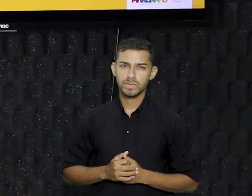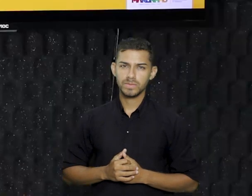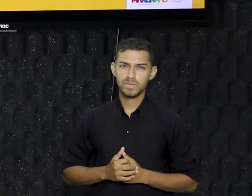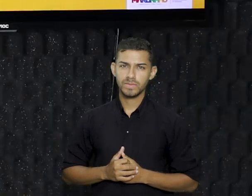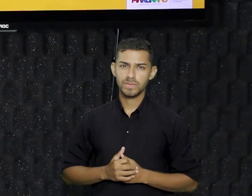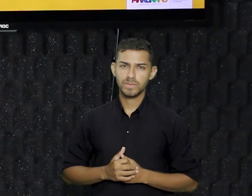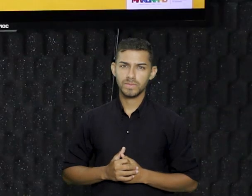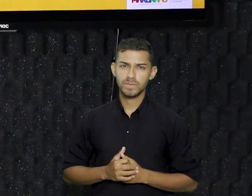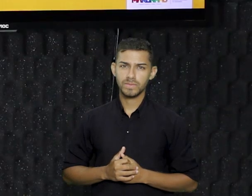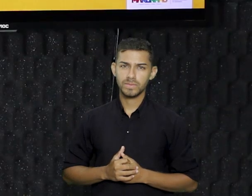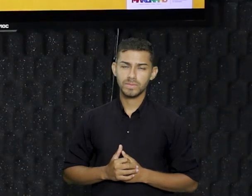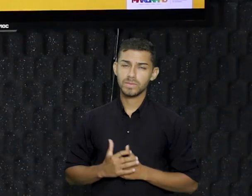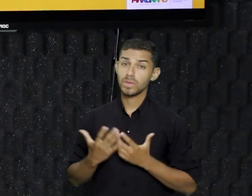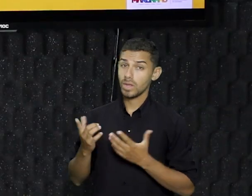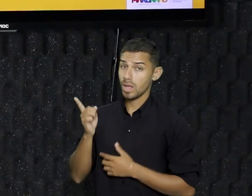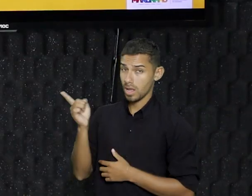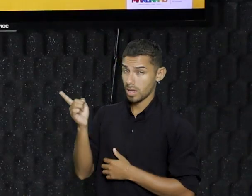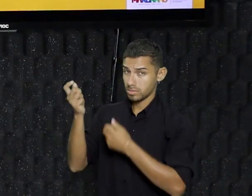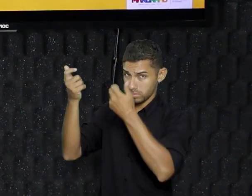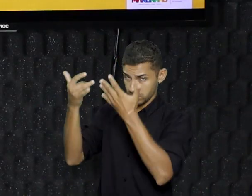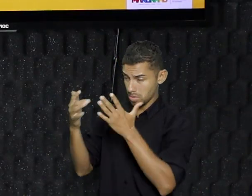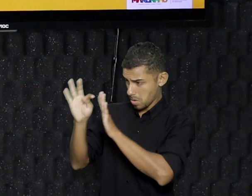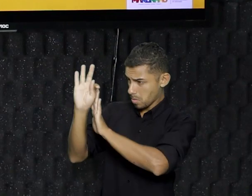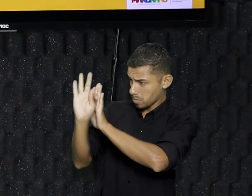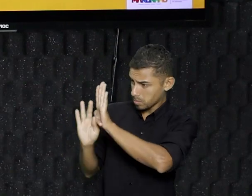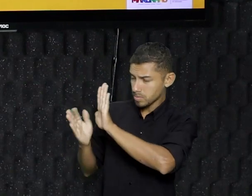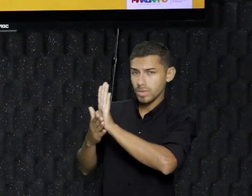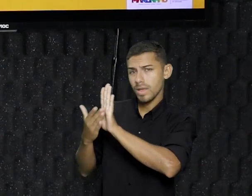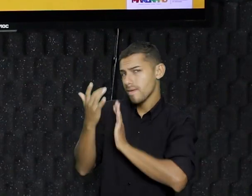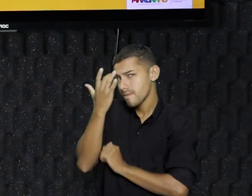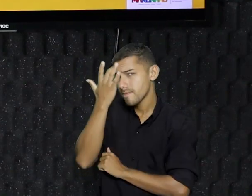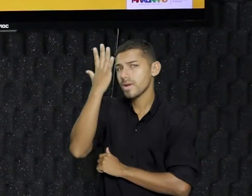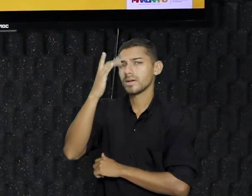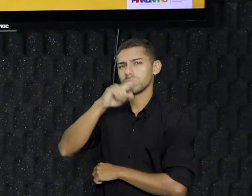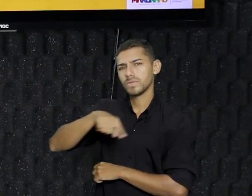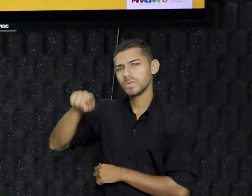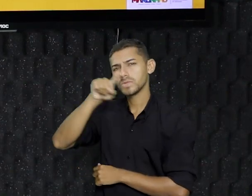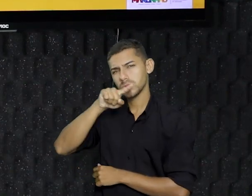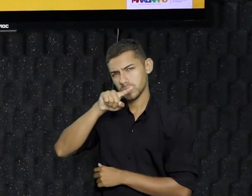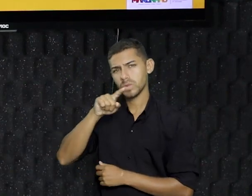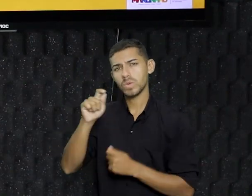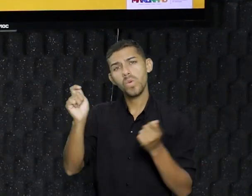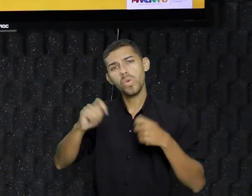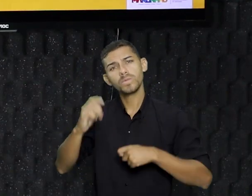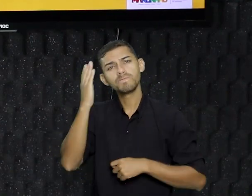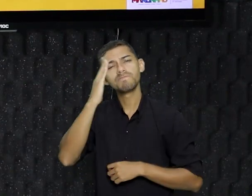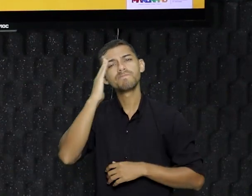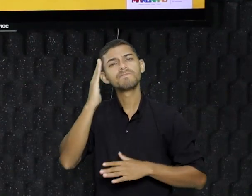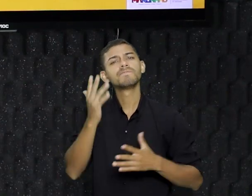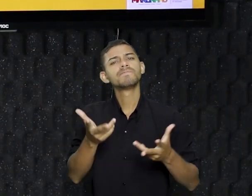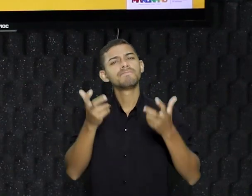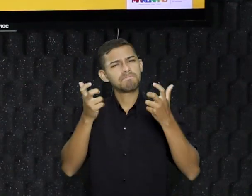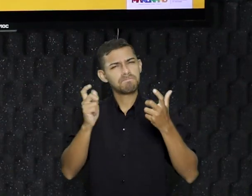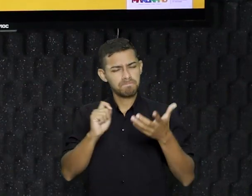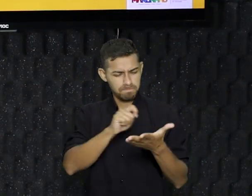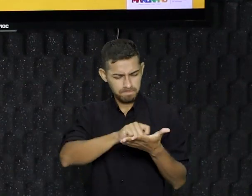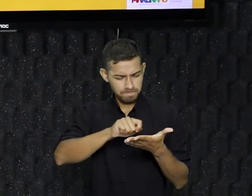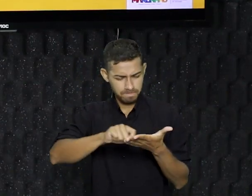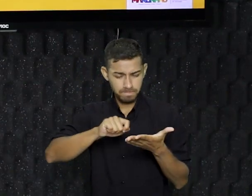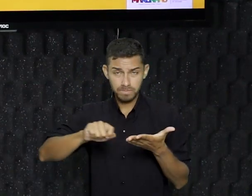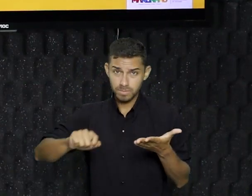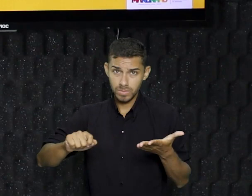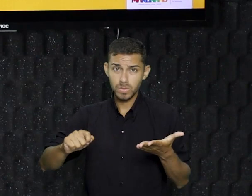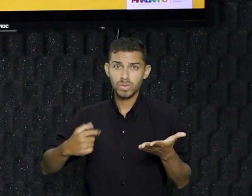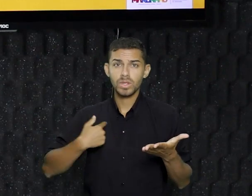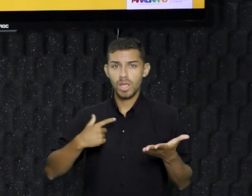arrugas Então essa que é um texto que é fácil de você traduzir Porque além da escrita eu tenho